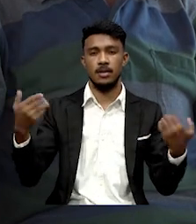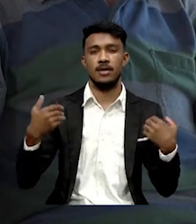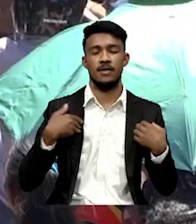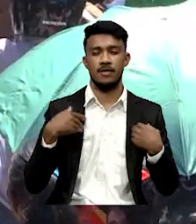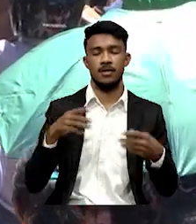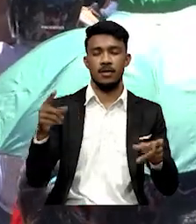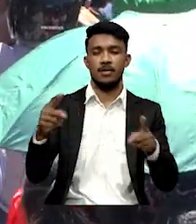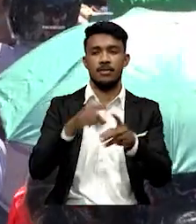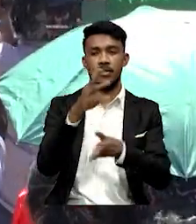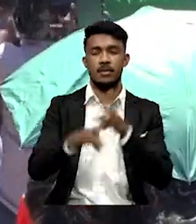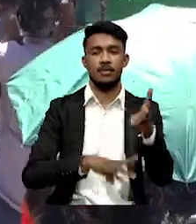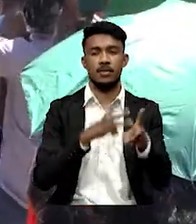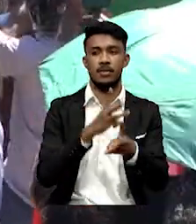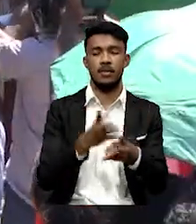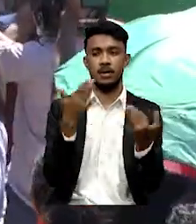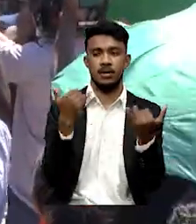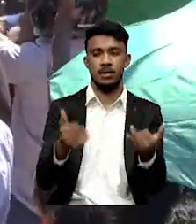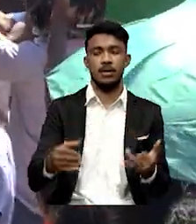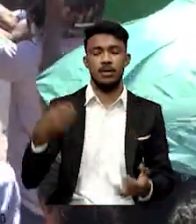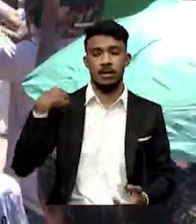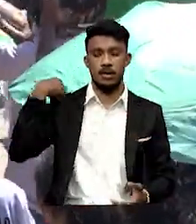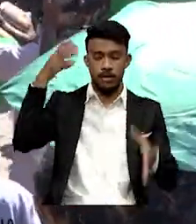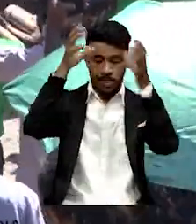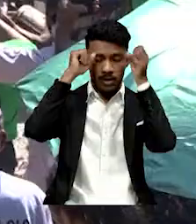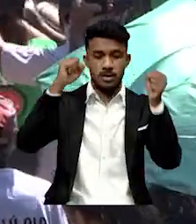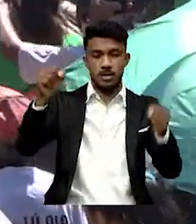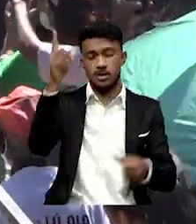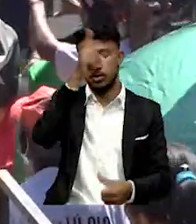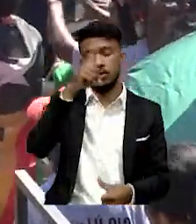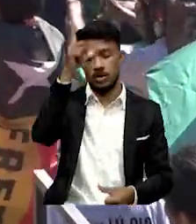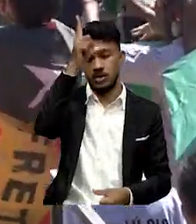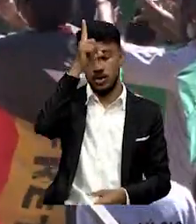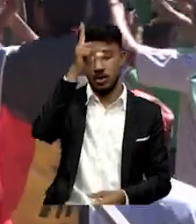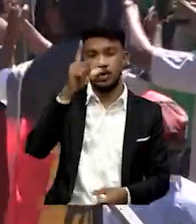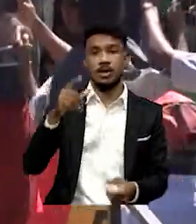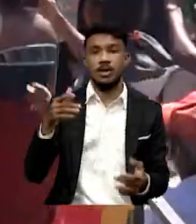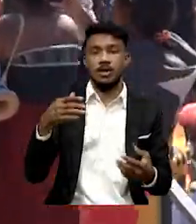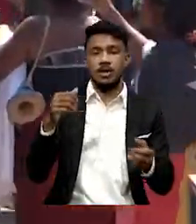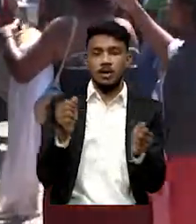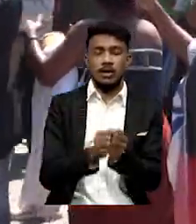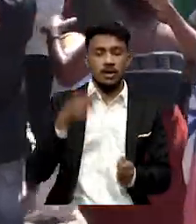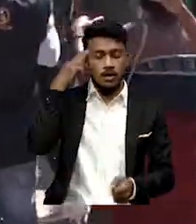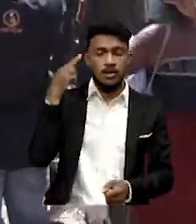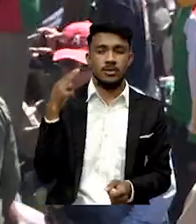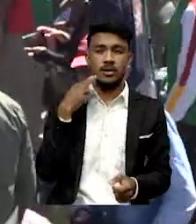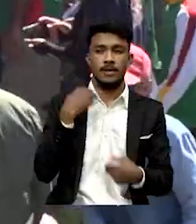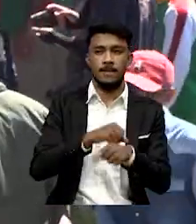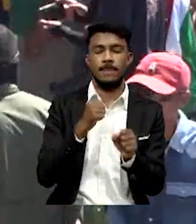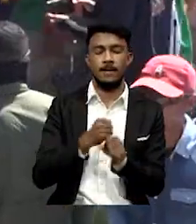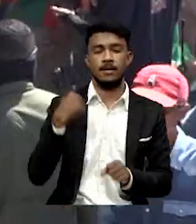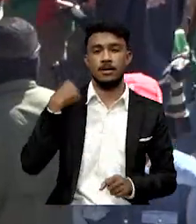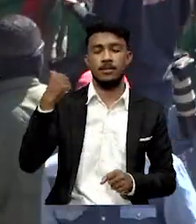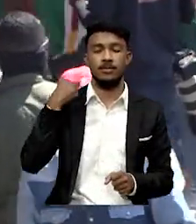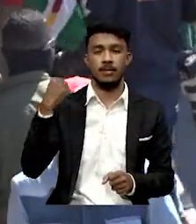o mundo. De Daune, candidato presidente da República, Francisco Guterres Lolo, José Ramos Horta, halau na campanha